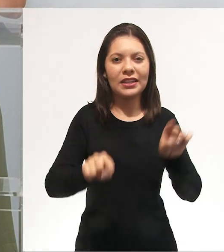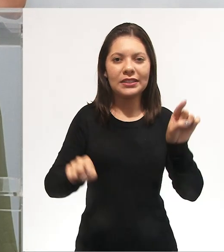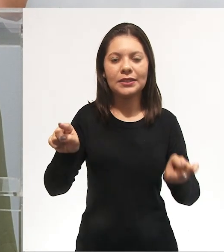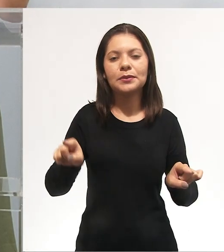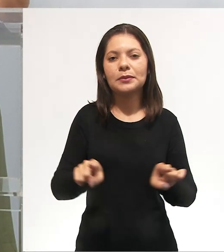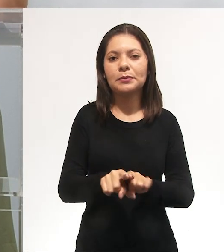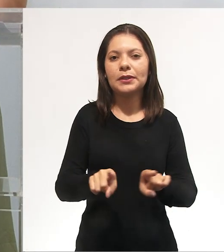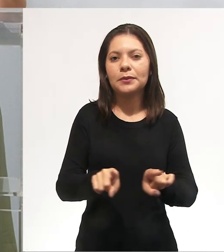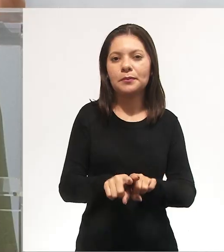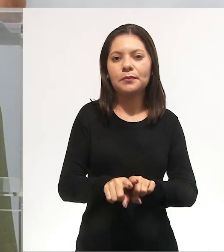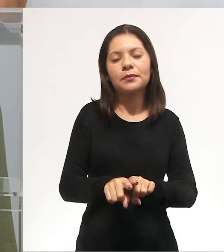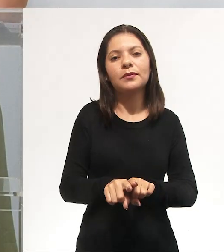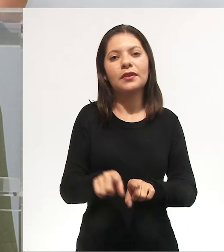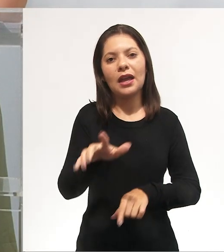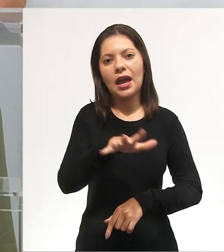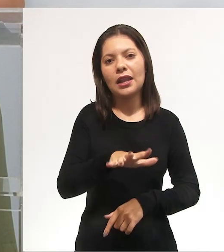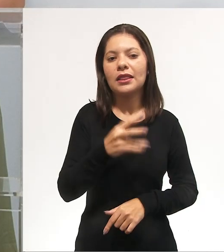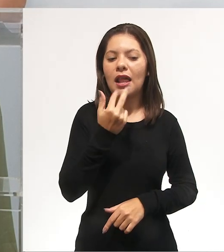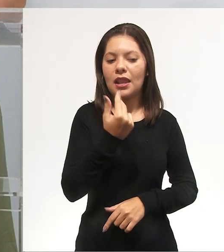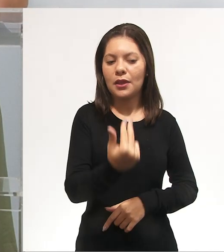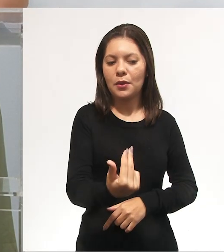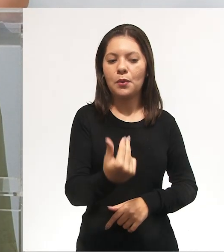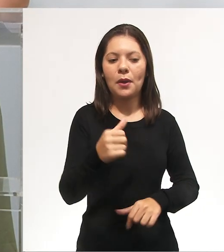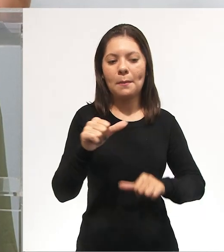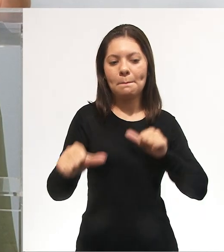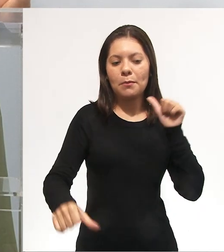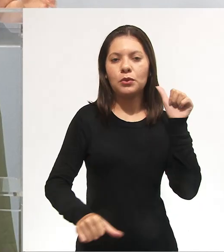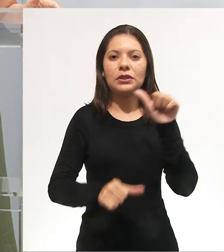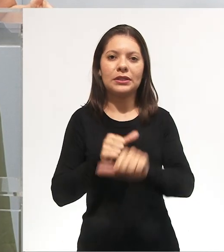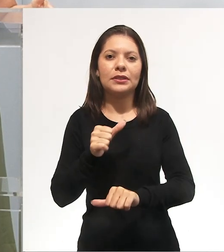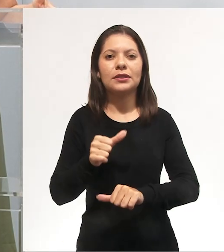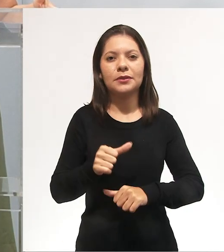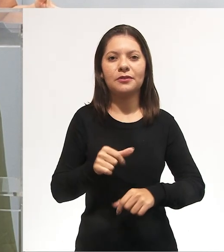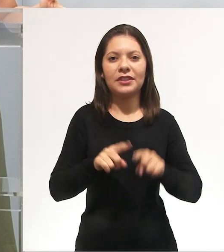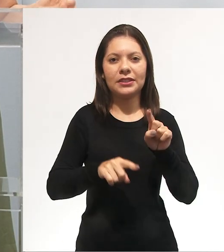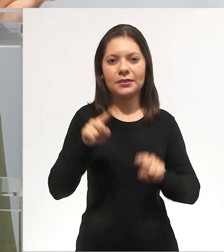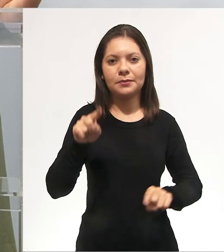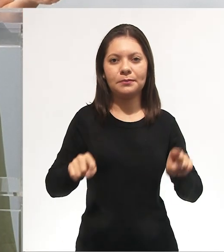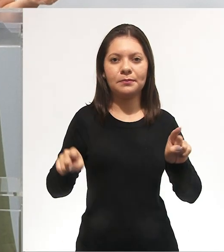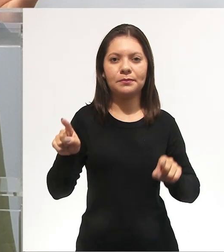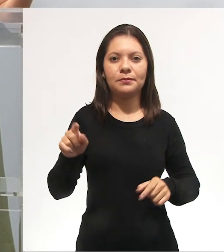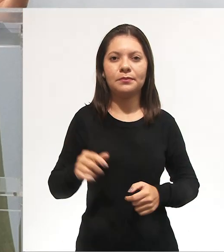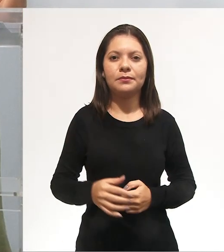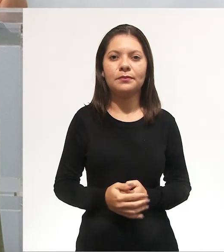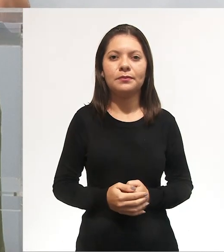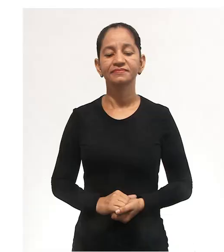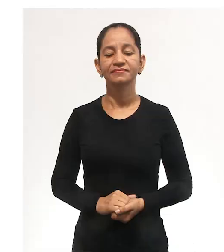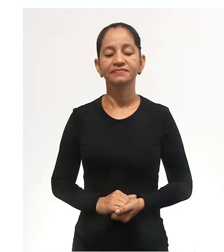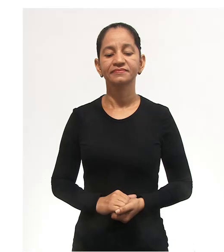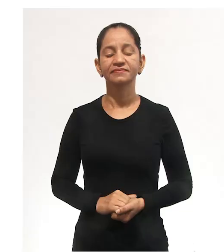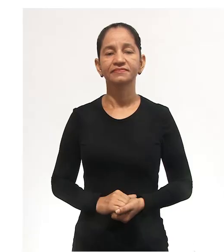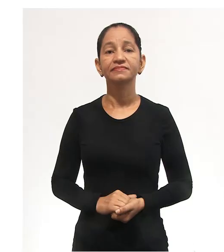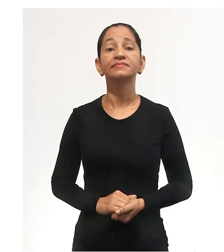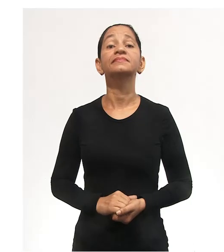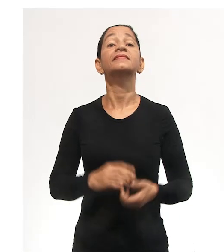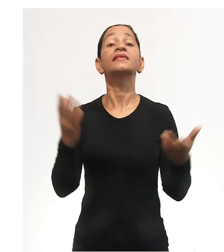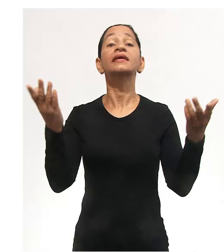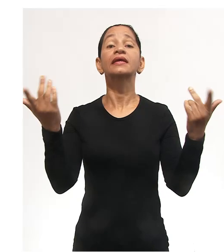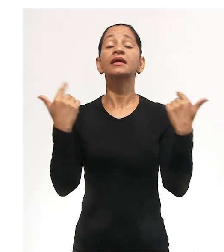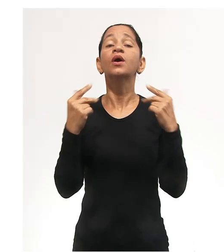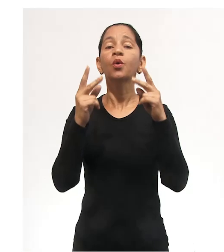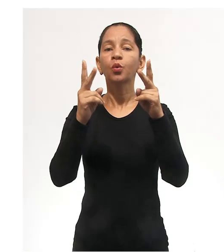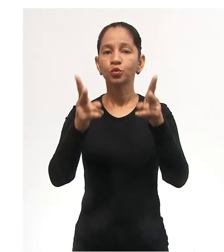da variação também, né, num aspecto da língua, essa mudança, essa variação. E aí vamos dar